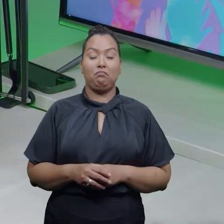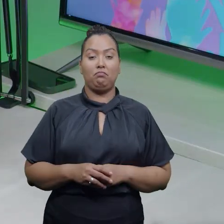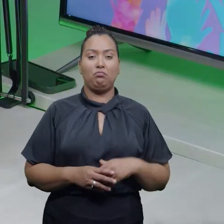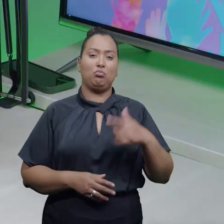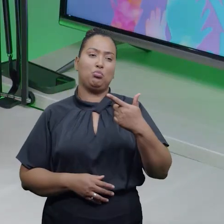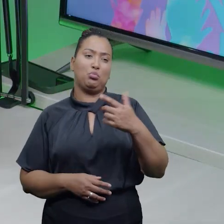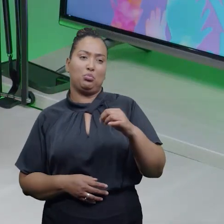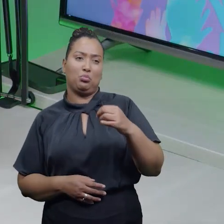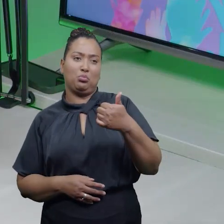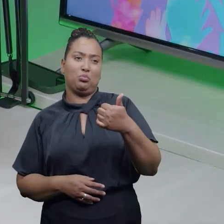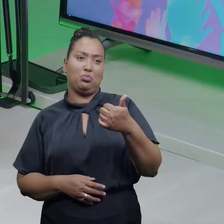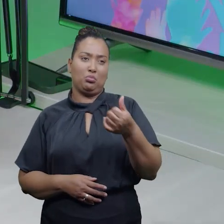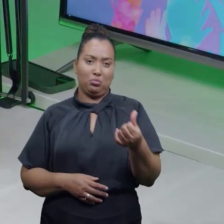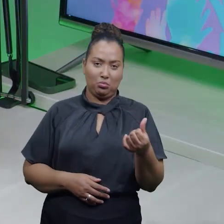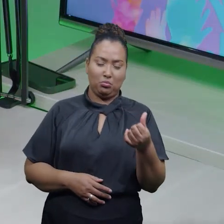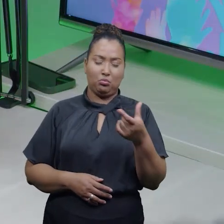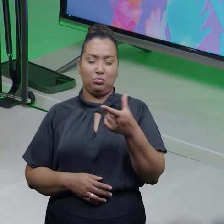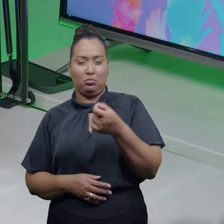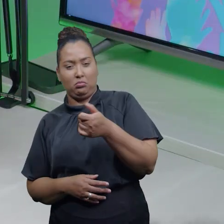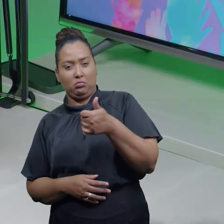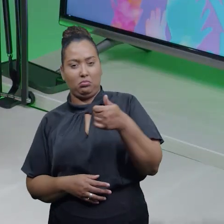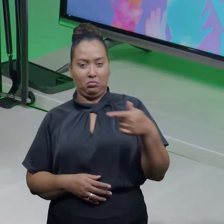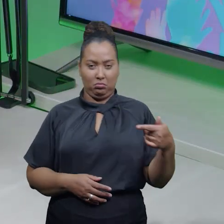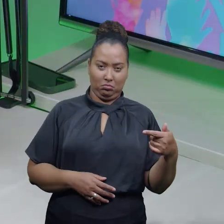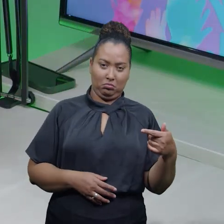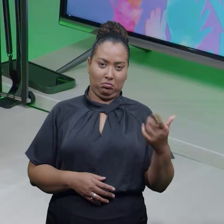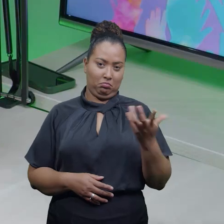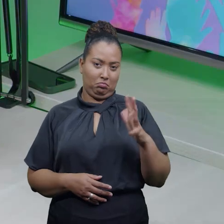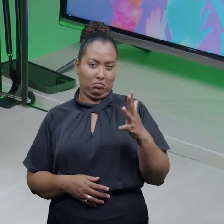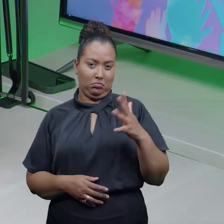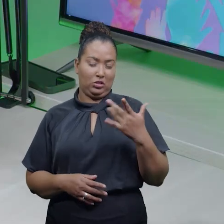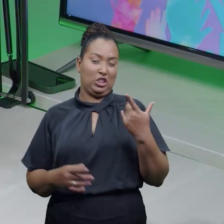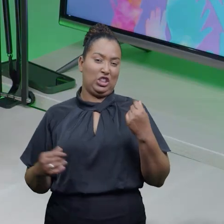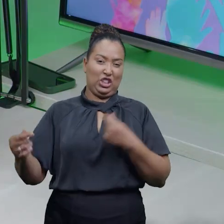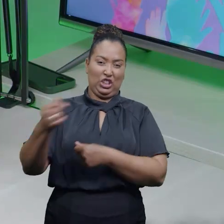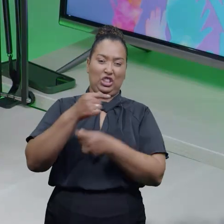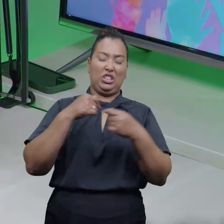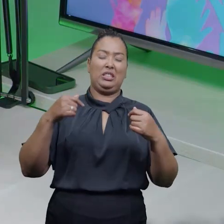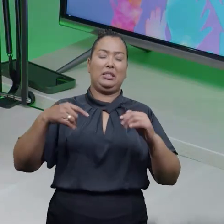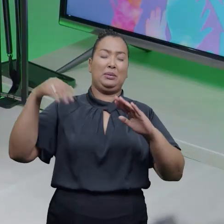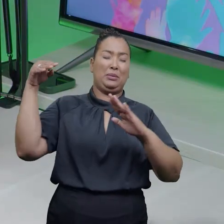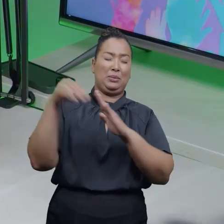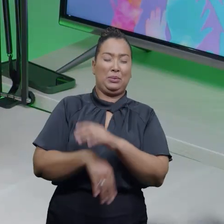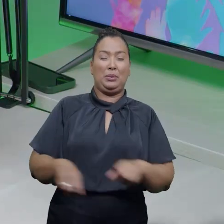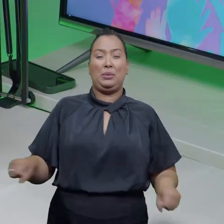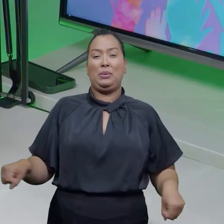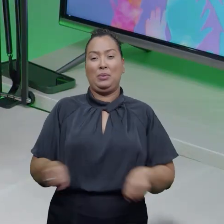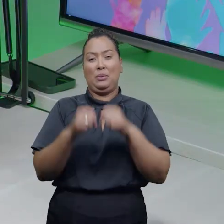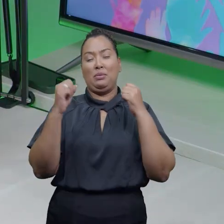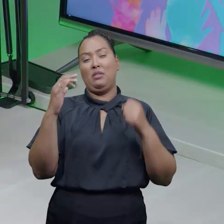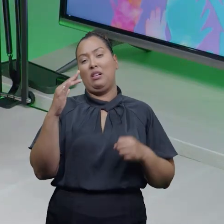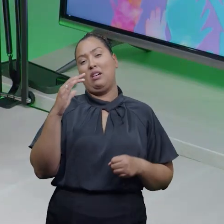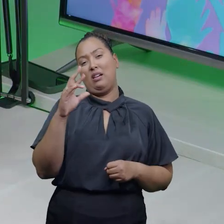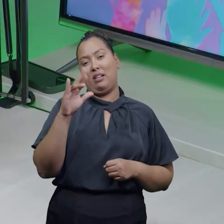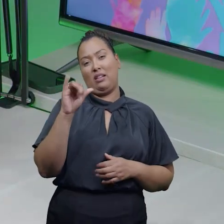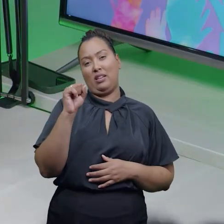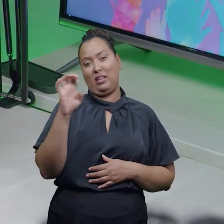recordo que ali 2016, 2017, quando a gente teve uma crise econômica também bem